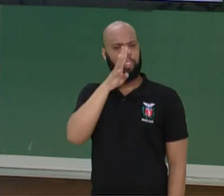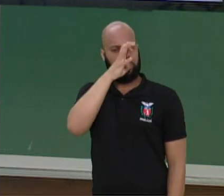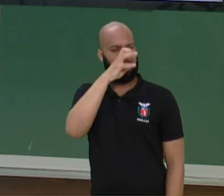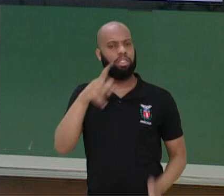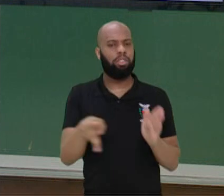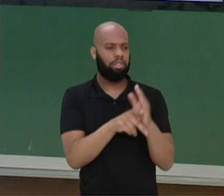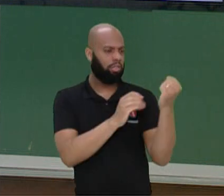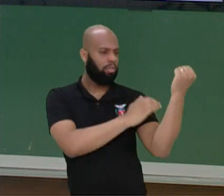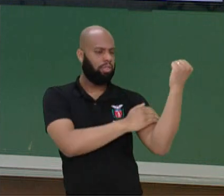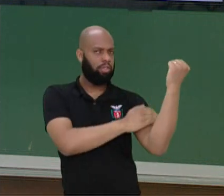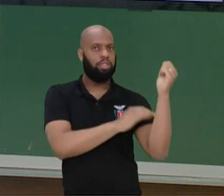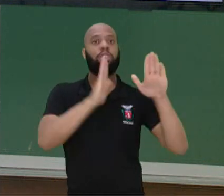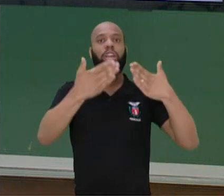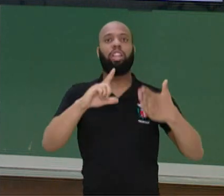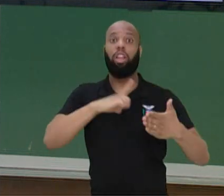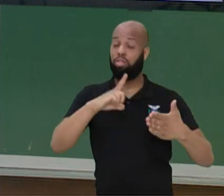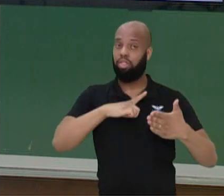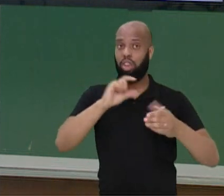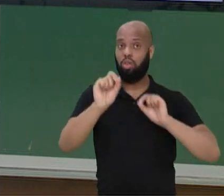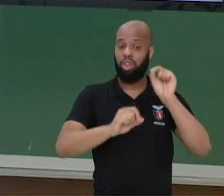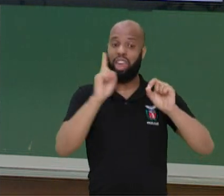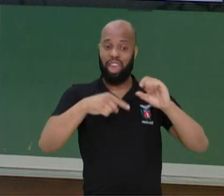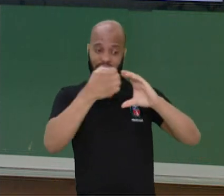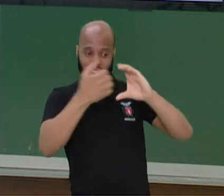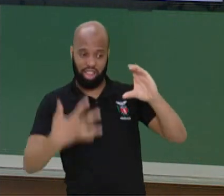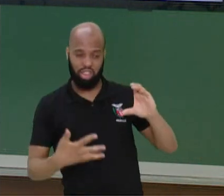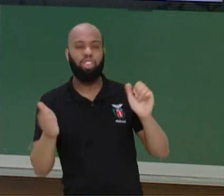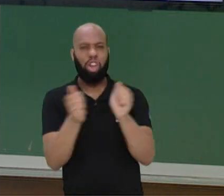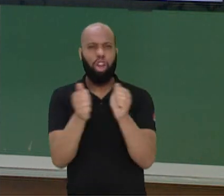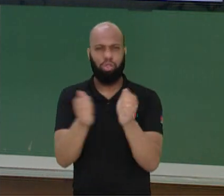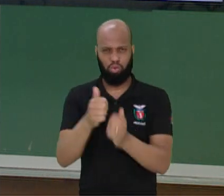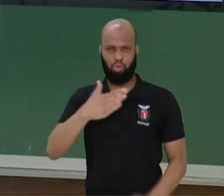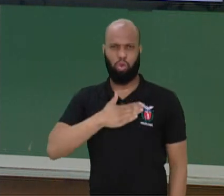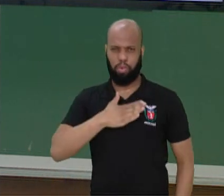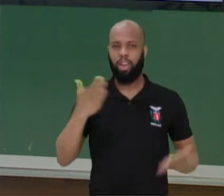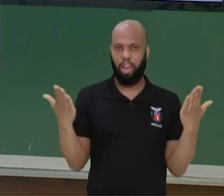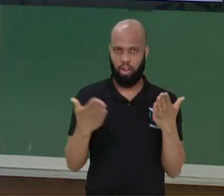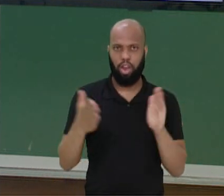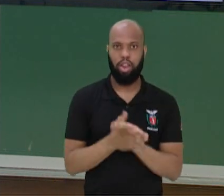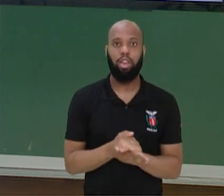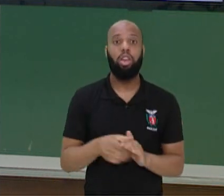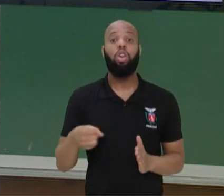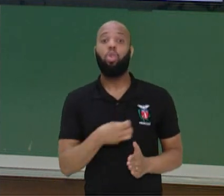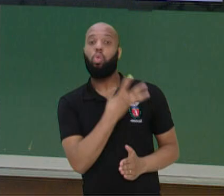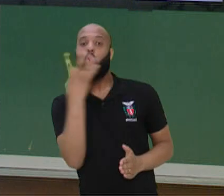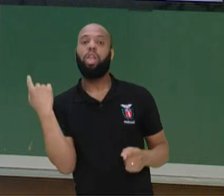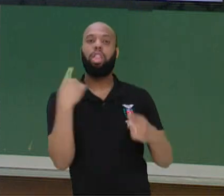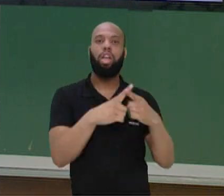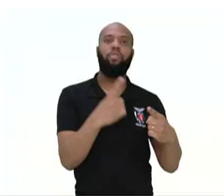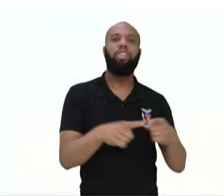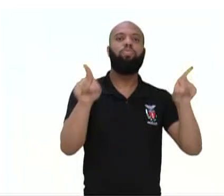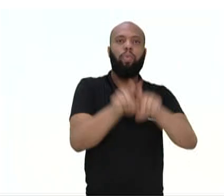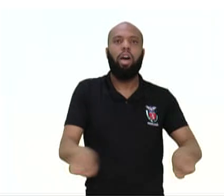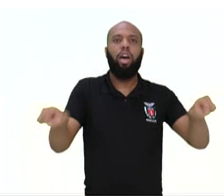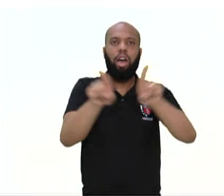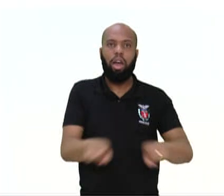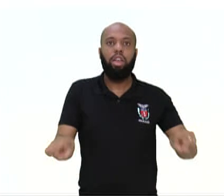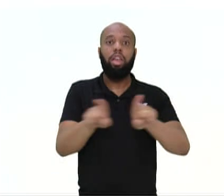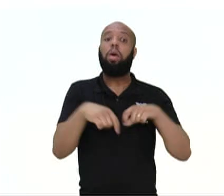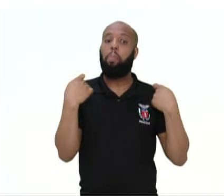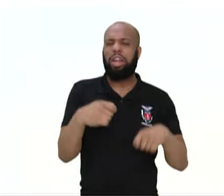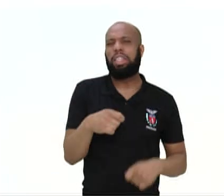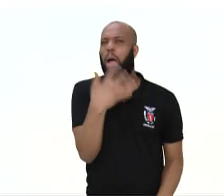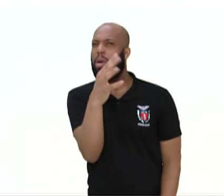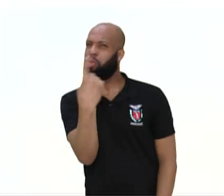muscular. Então, características desse treino, me acompanhe no slide. Repetições, uma quantidade igual ou superior a